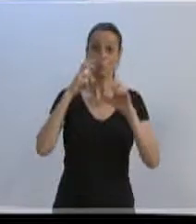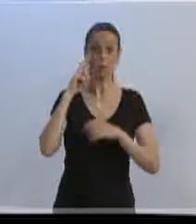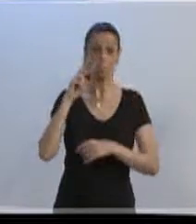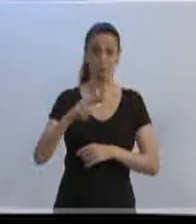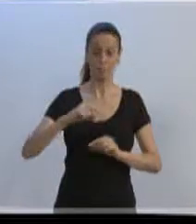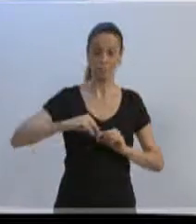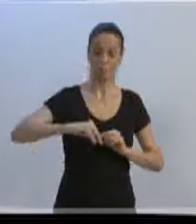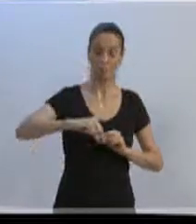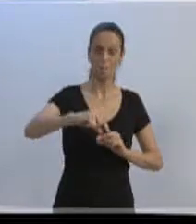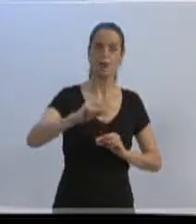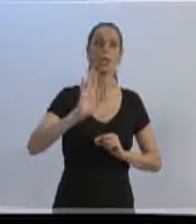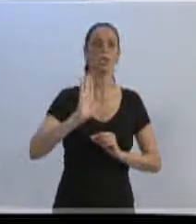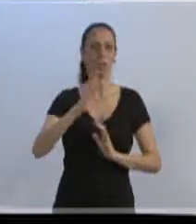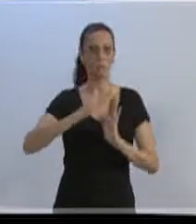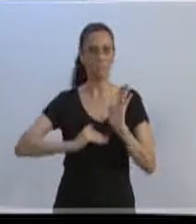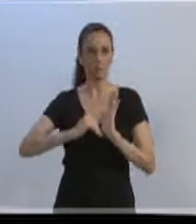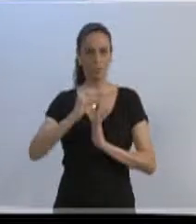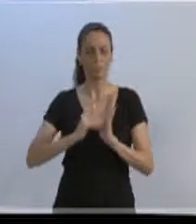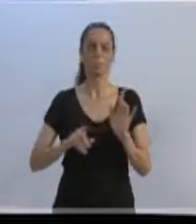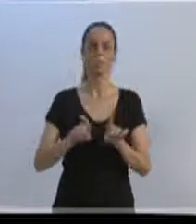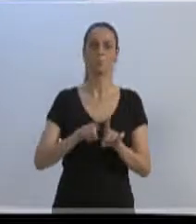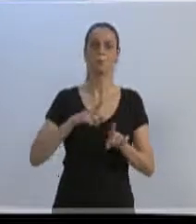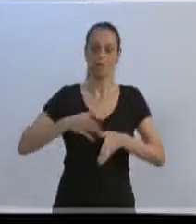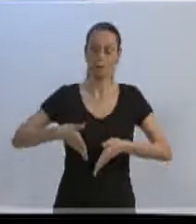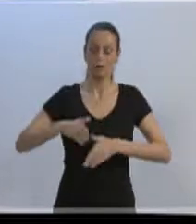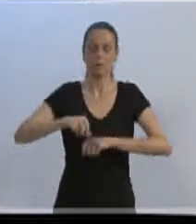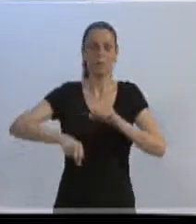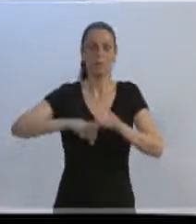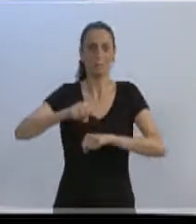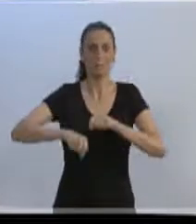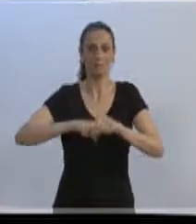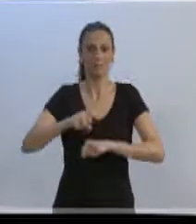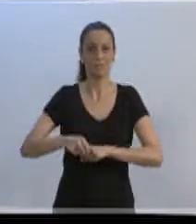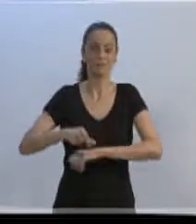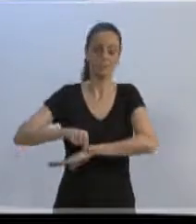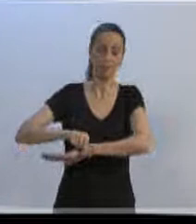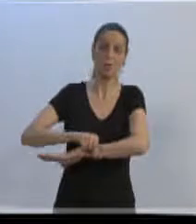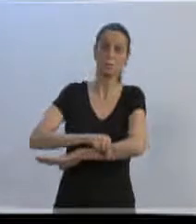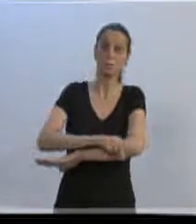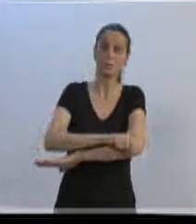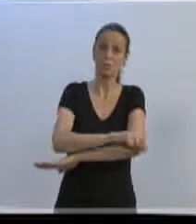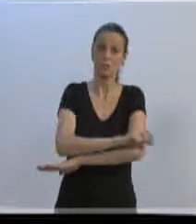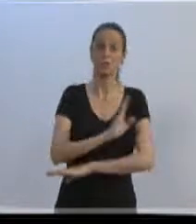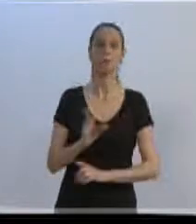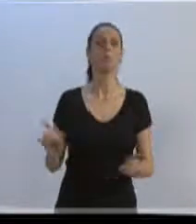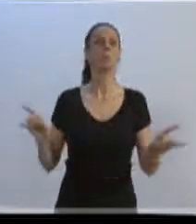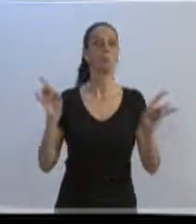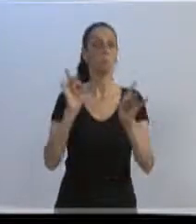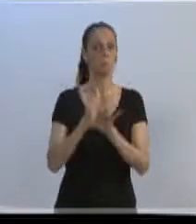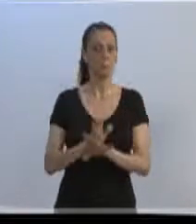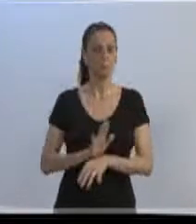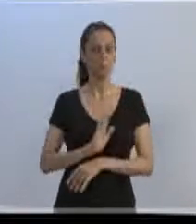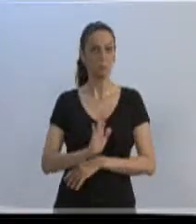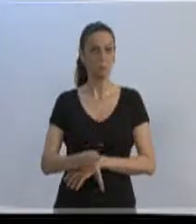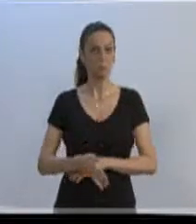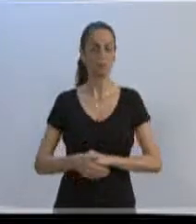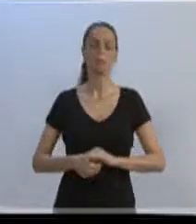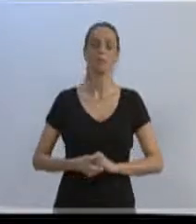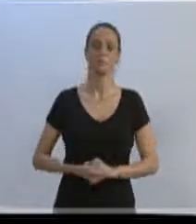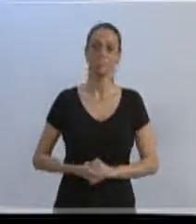temos as pistas de ciclista as calçadas todas também já estão prontinhos